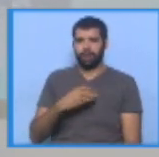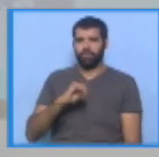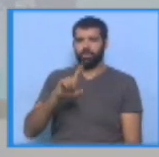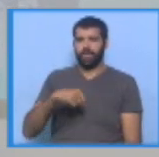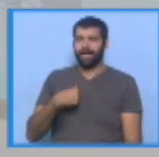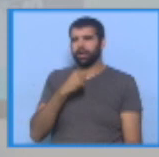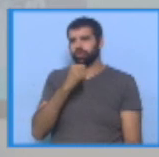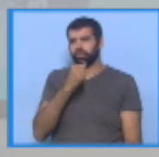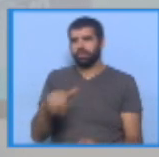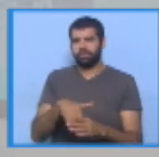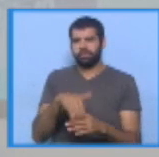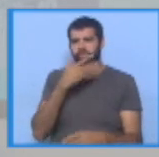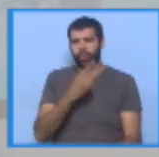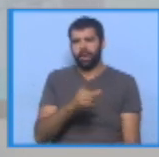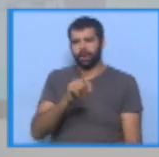em grupo